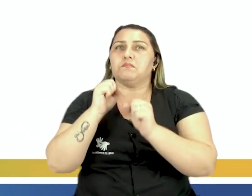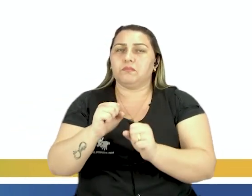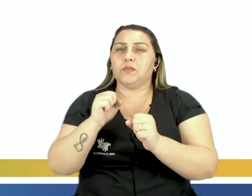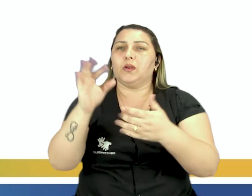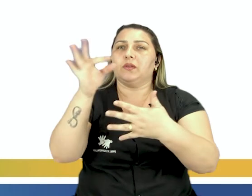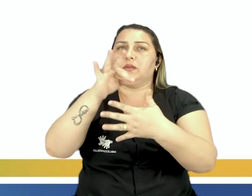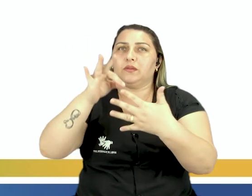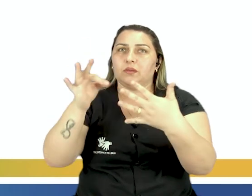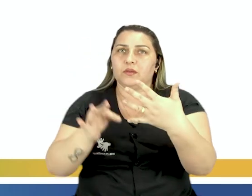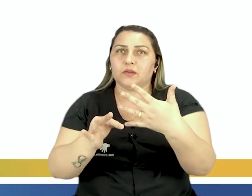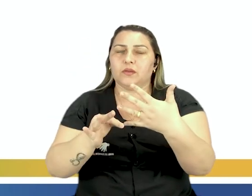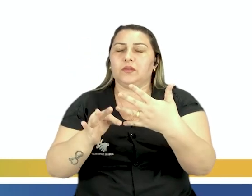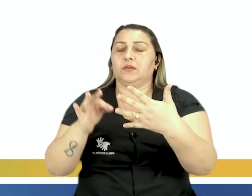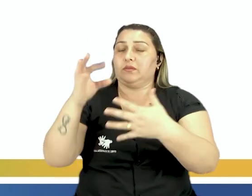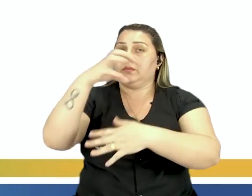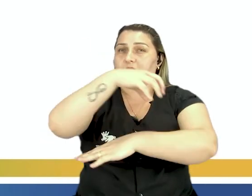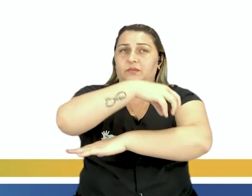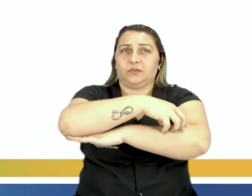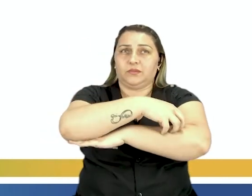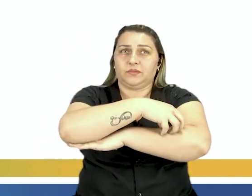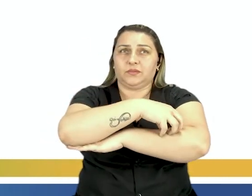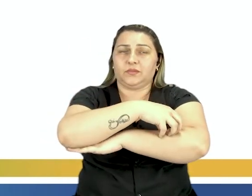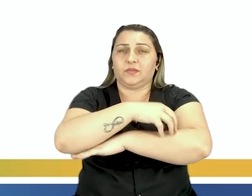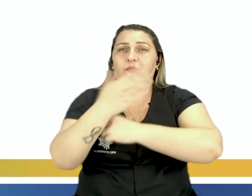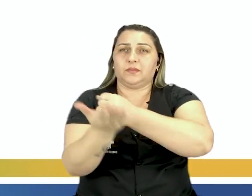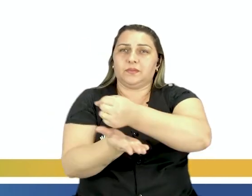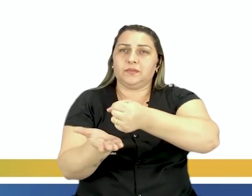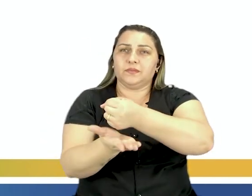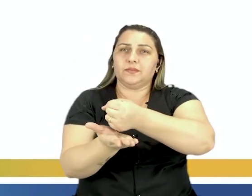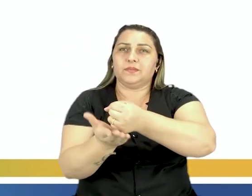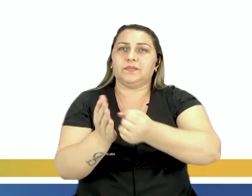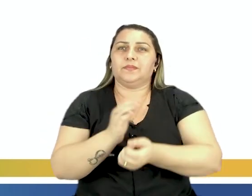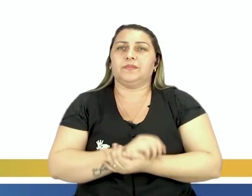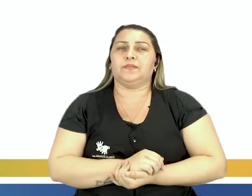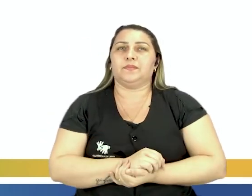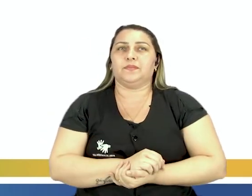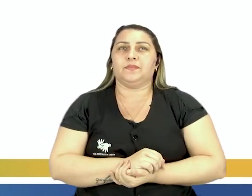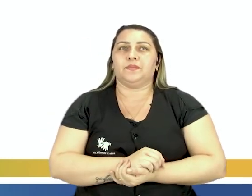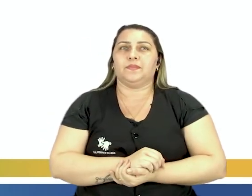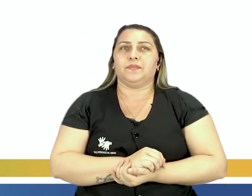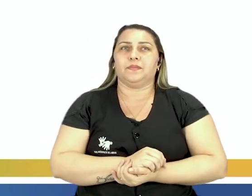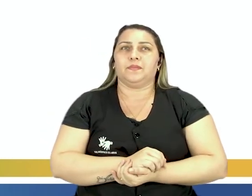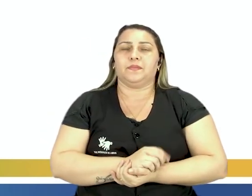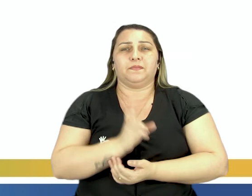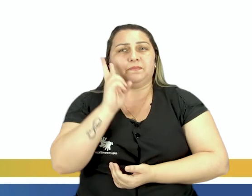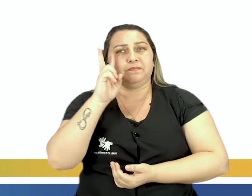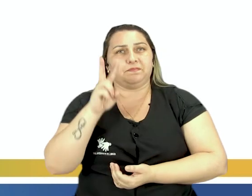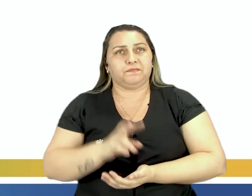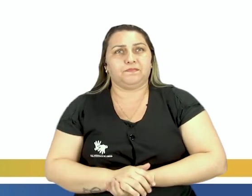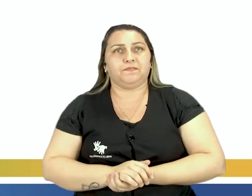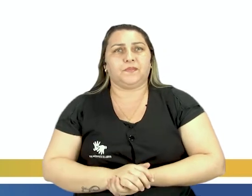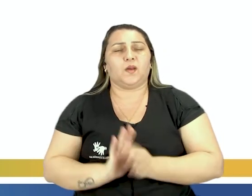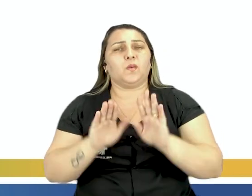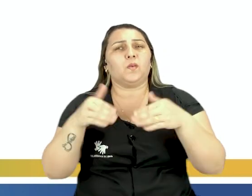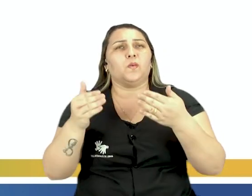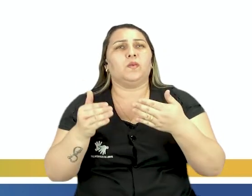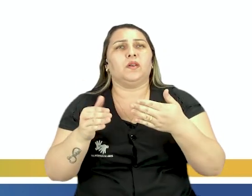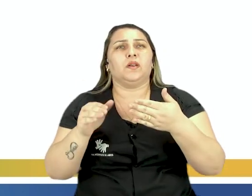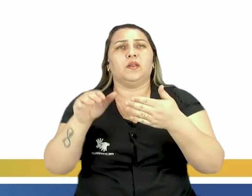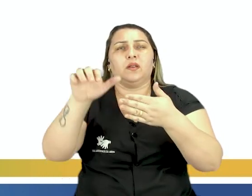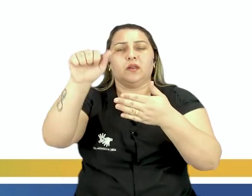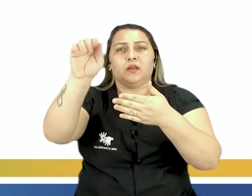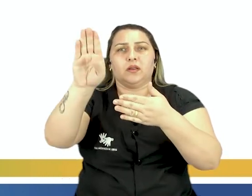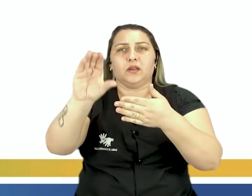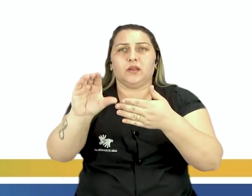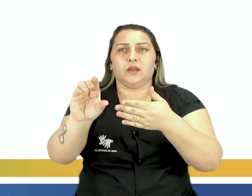ser classificado como óxido básico. Então a gente está olhando aqui, ó. Qual desses